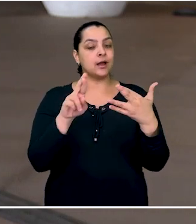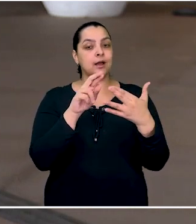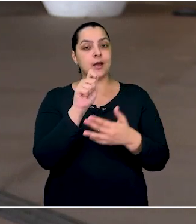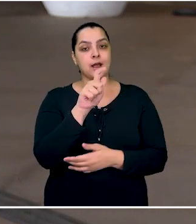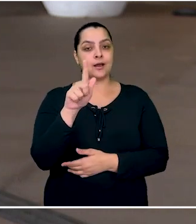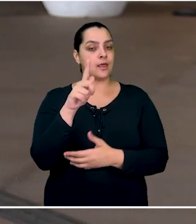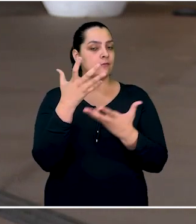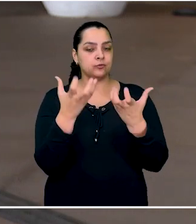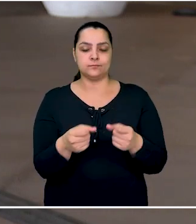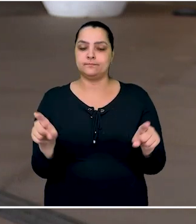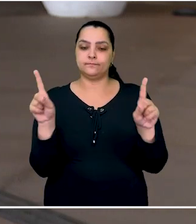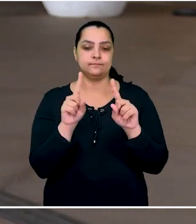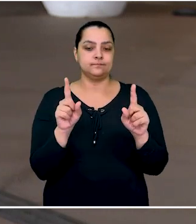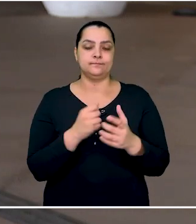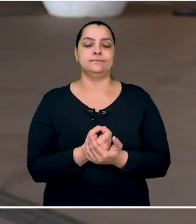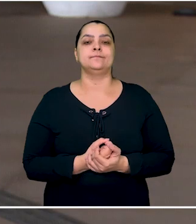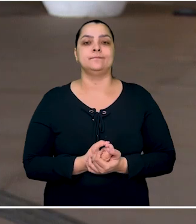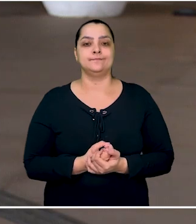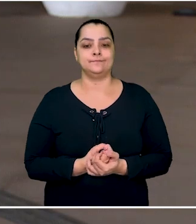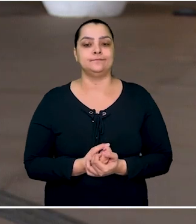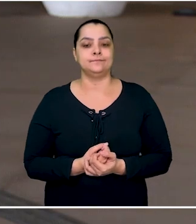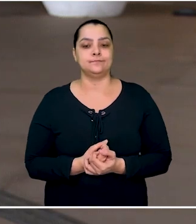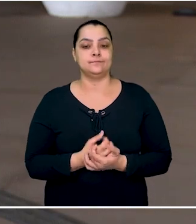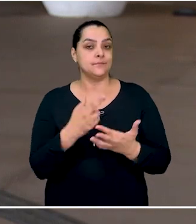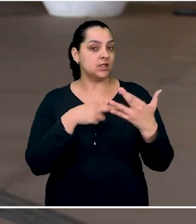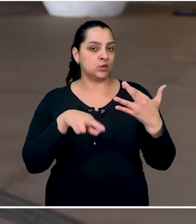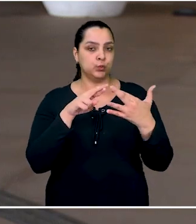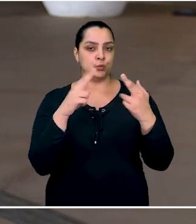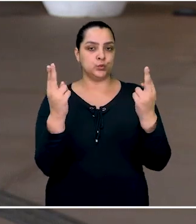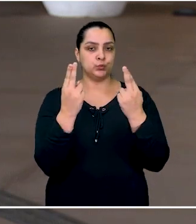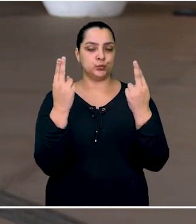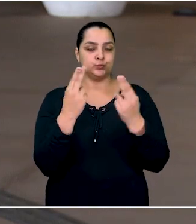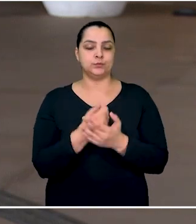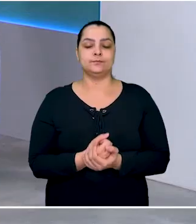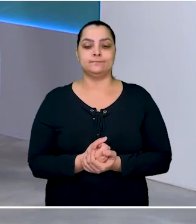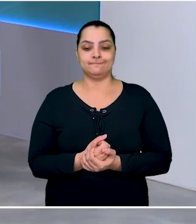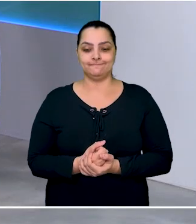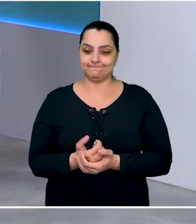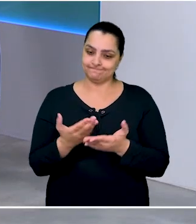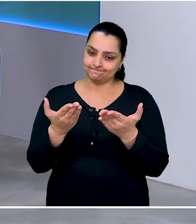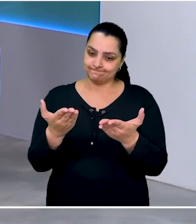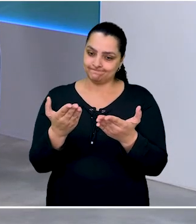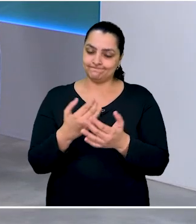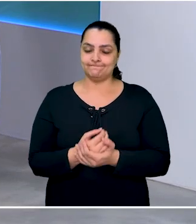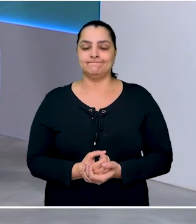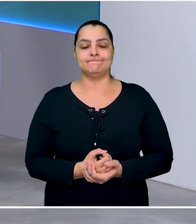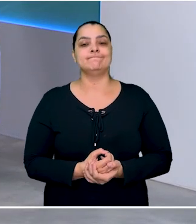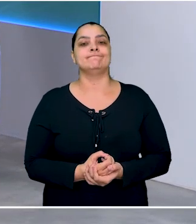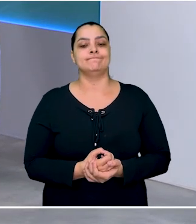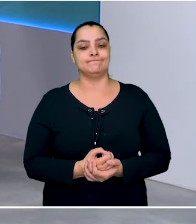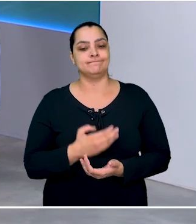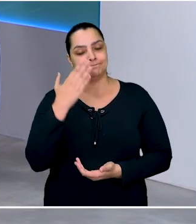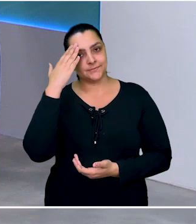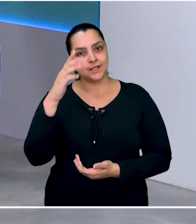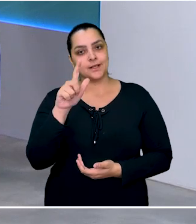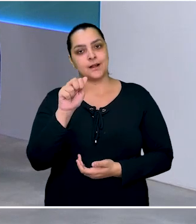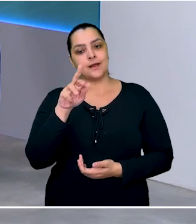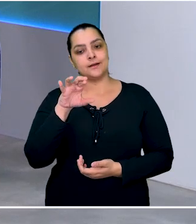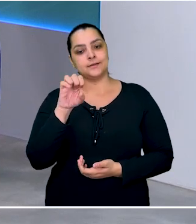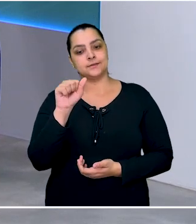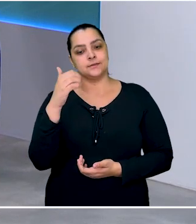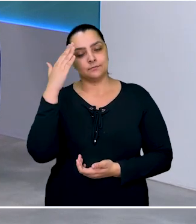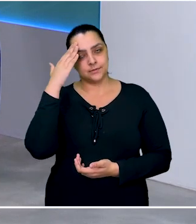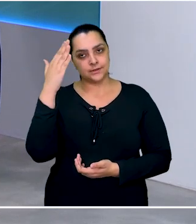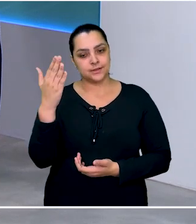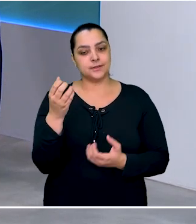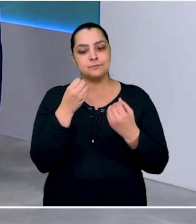que não foi acolhido pelo colegiado. Não cabe mais recurso. Volto com vocês no estúdio. Tá certo, Larissa. Muito